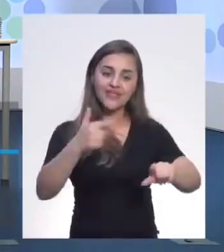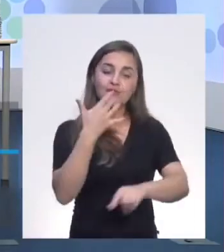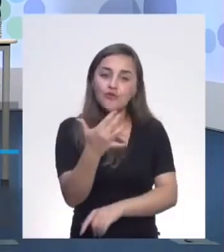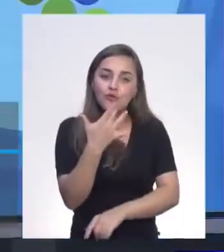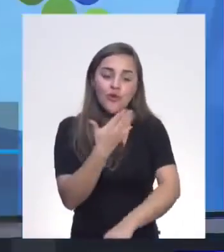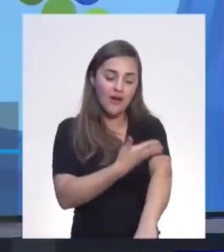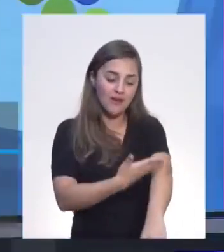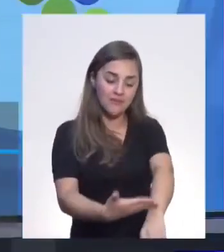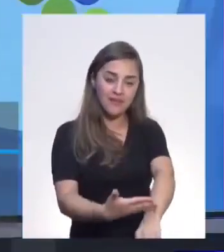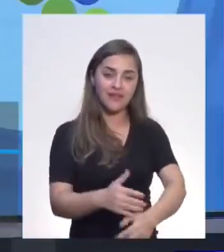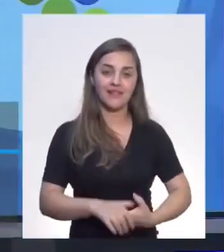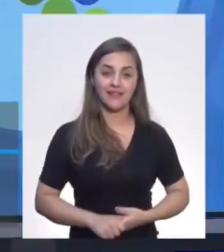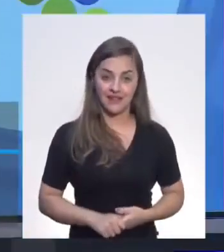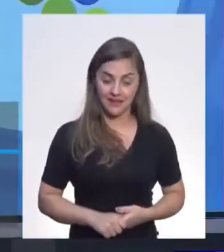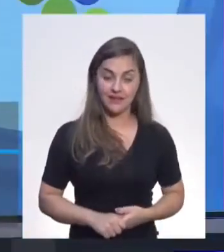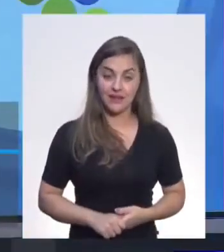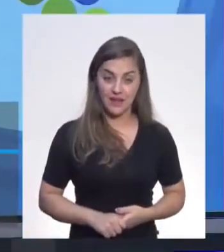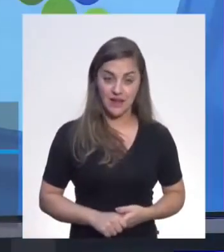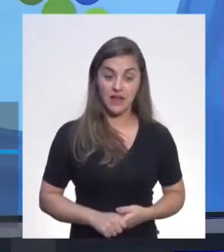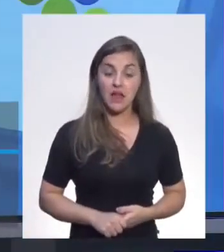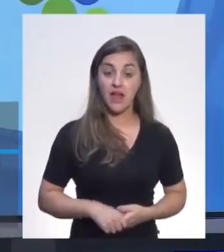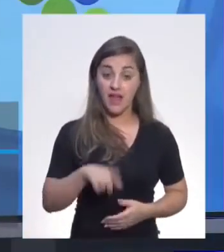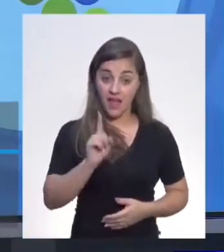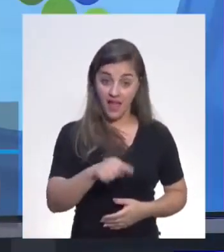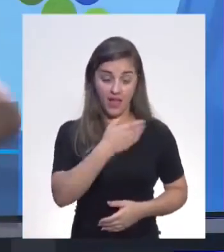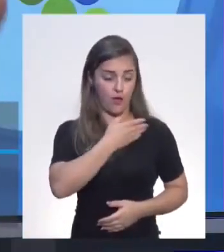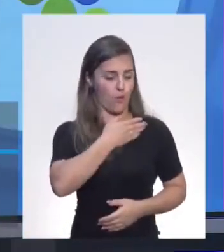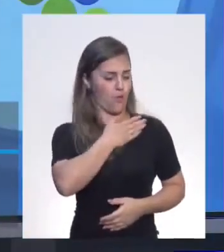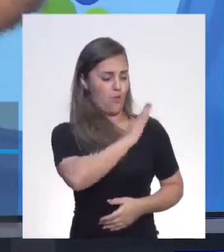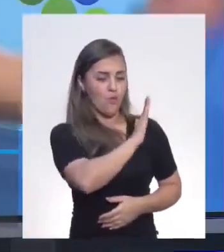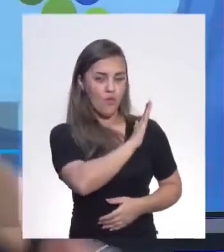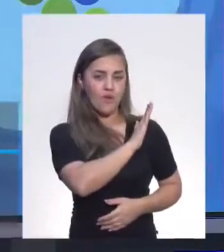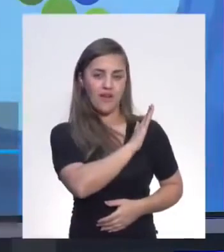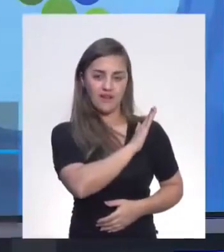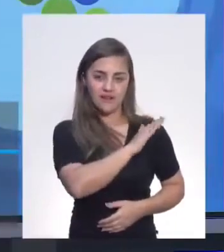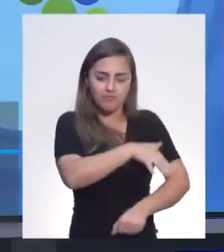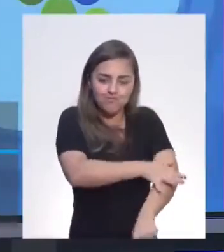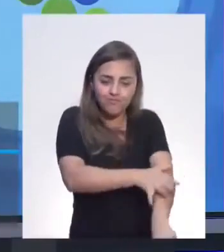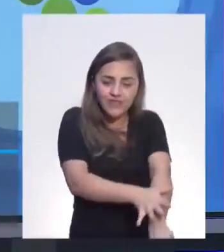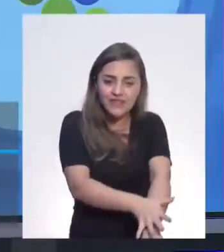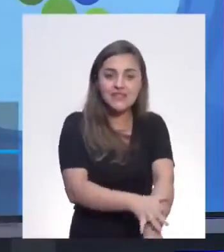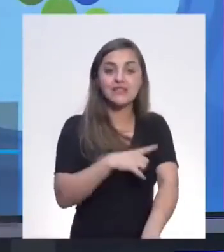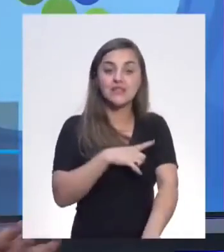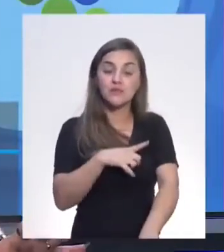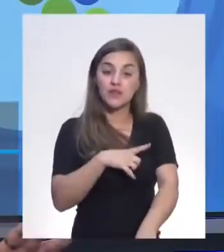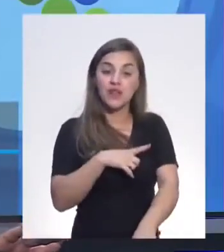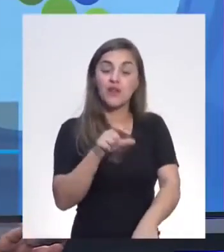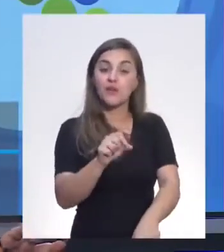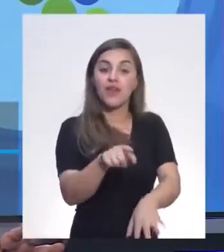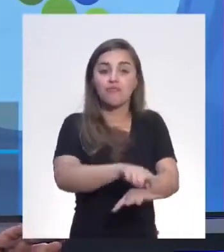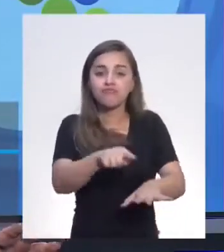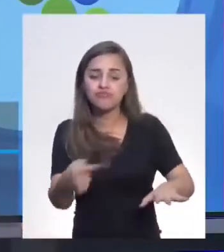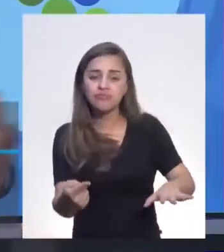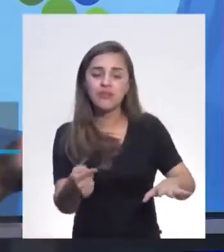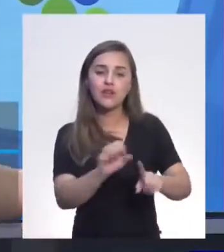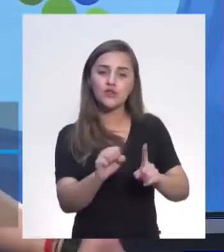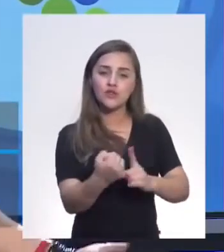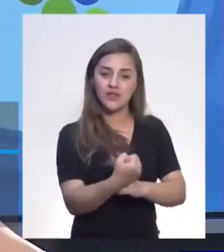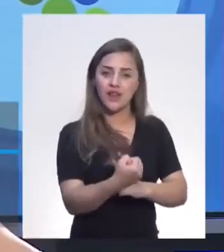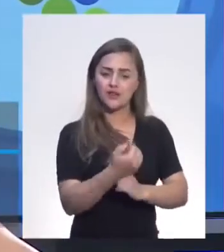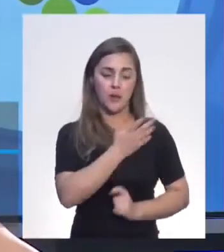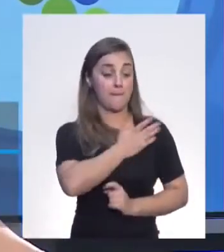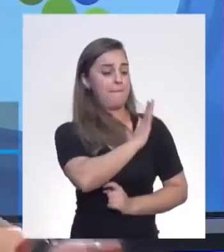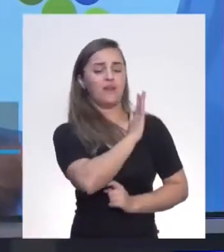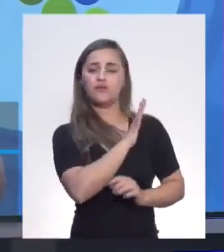é? Então, é isso que a gente está falando. O racismo ele é a exclusão da sociedade. Preconceito, todo mundo sofre. É só